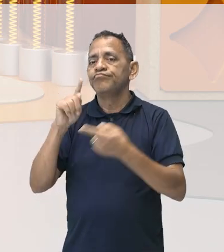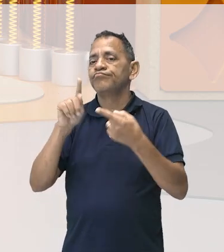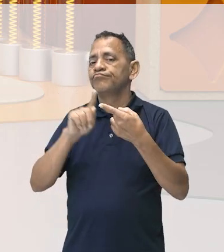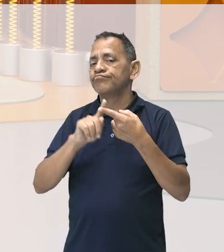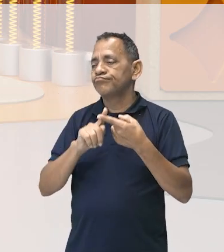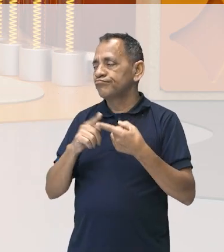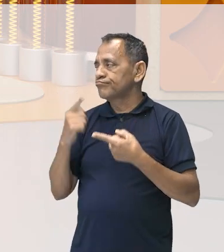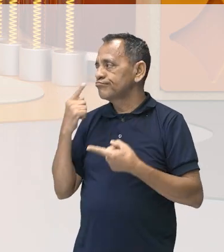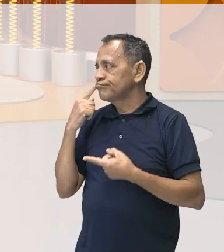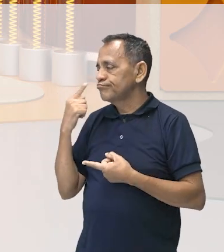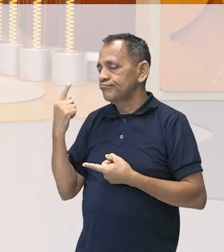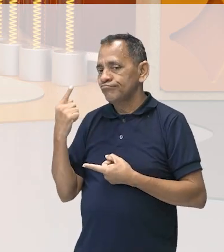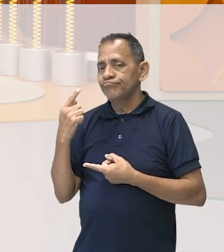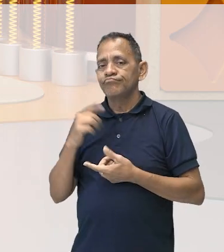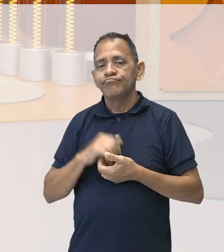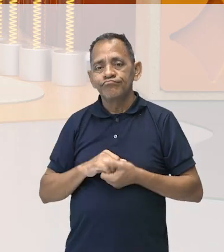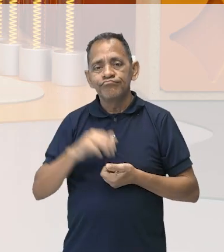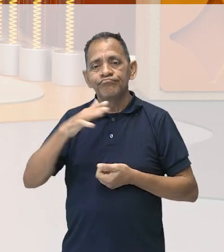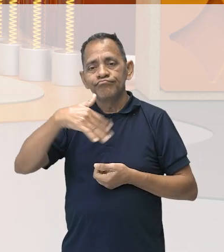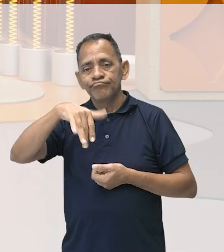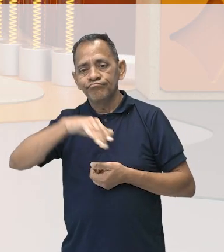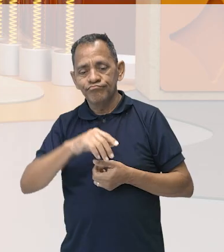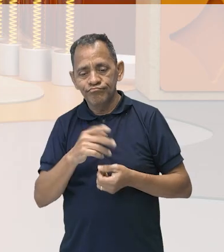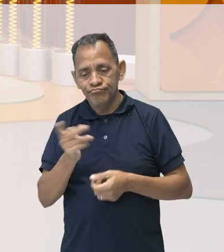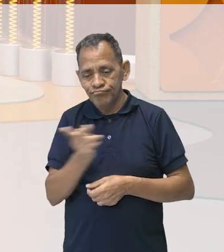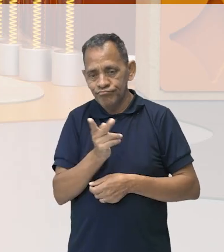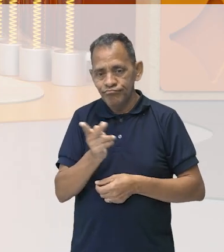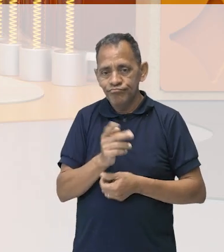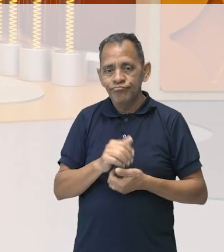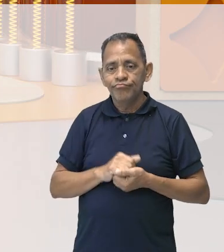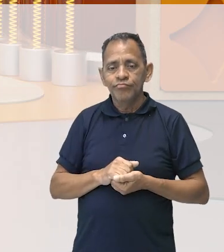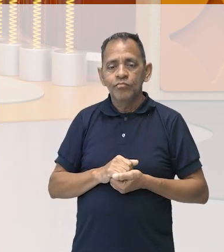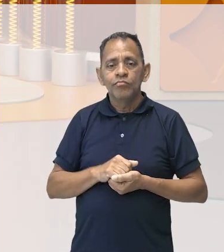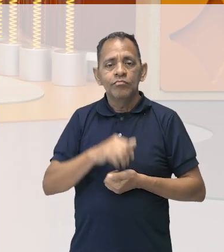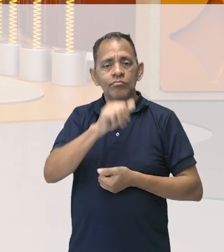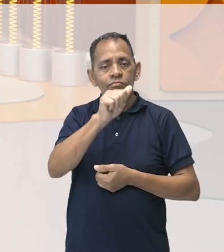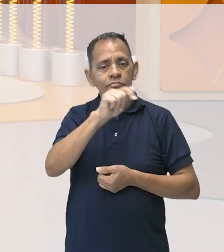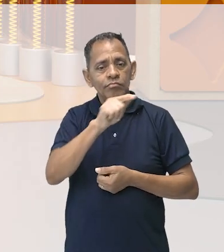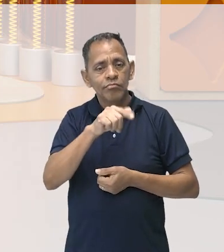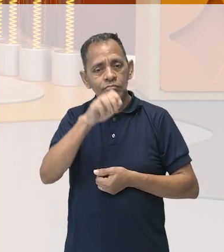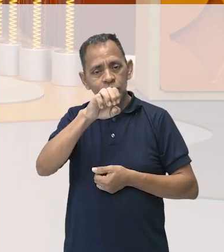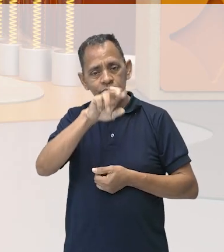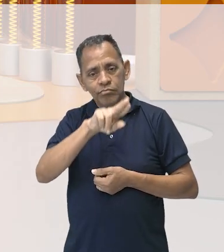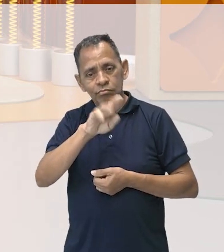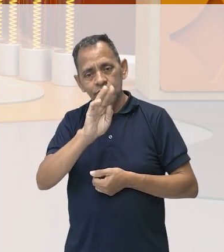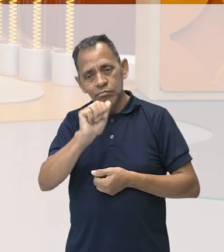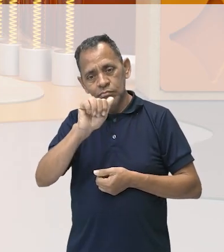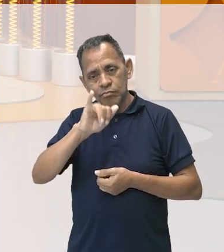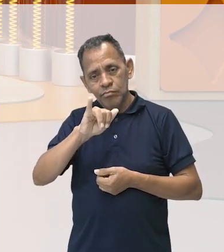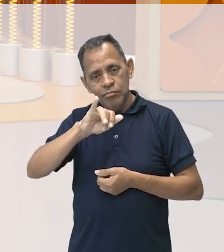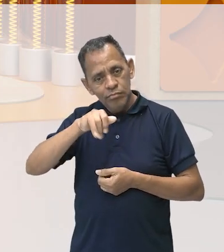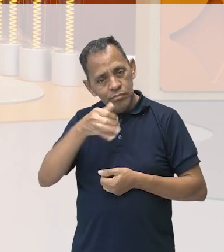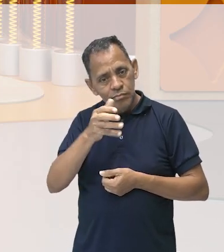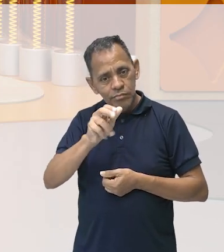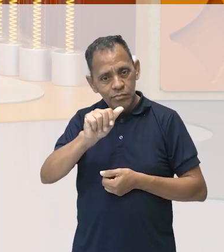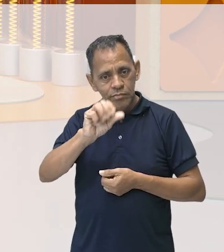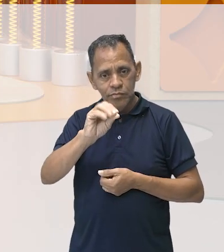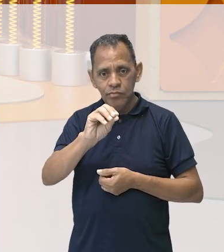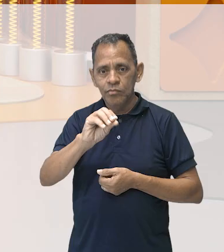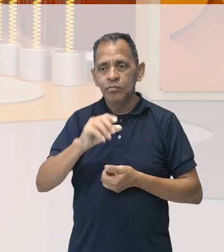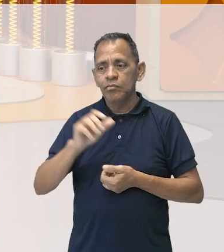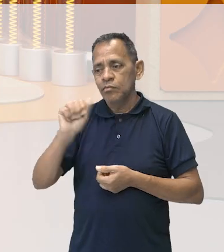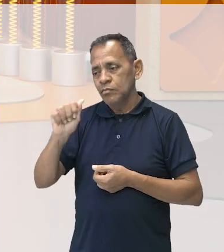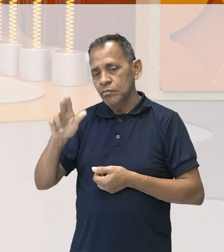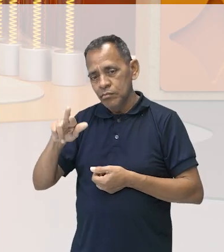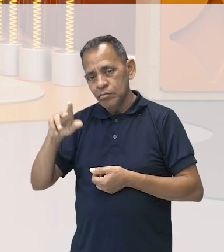é essa região entre Azerbaijão e a Armênia. Aí no mapa que a gente pode observar, essa parte